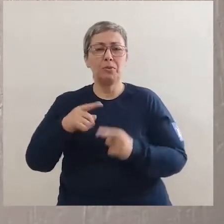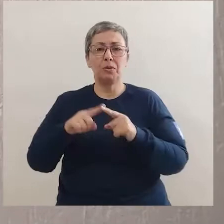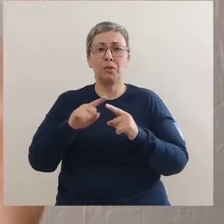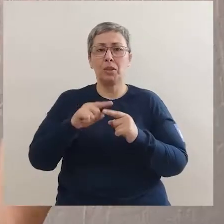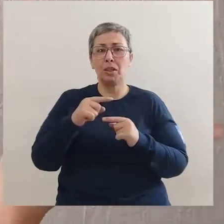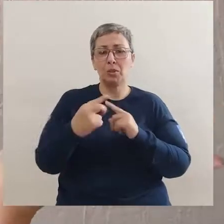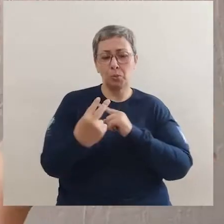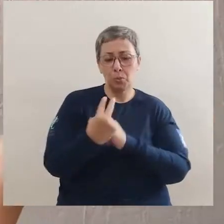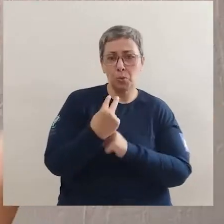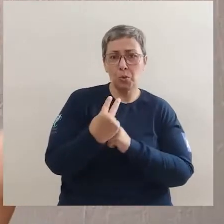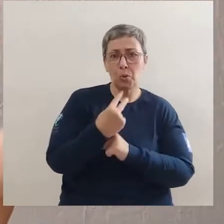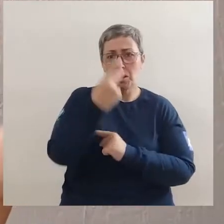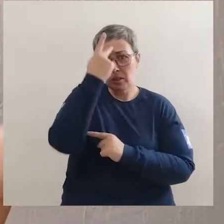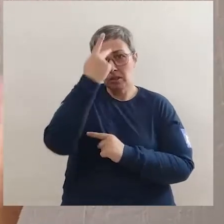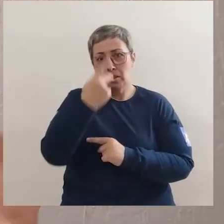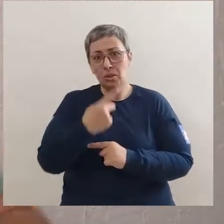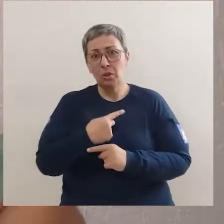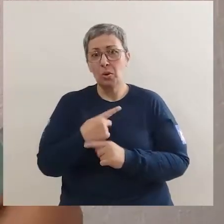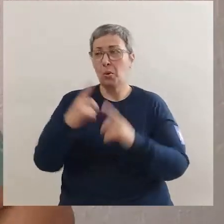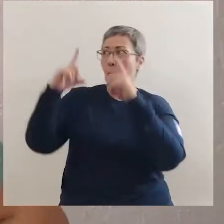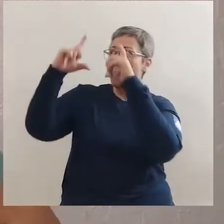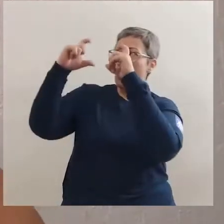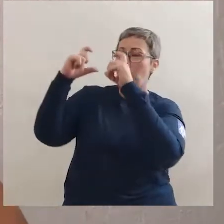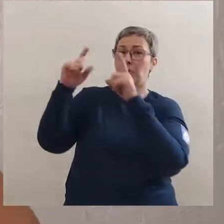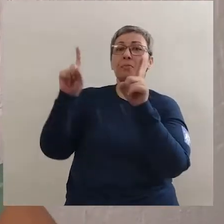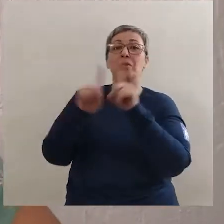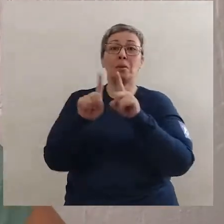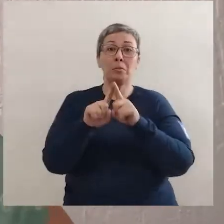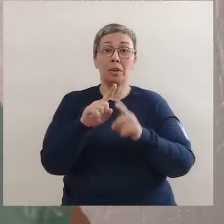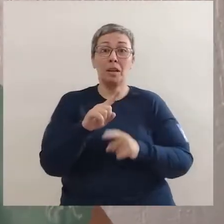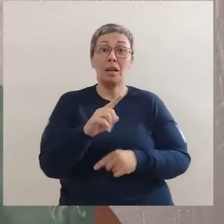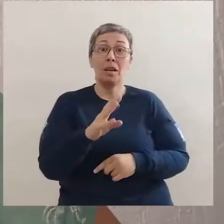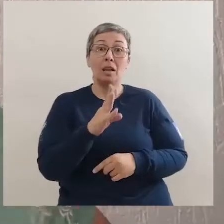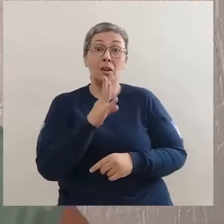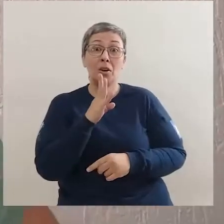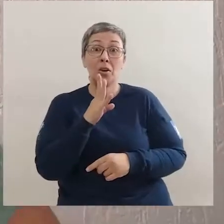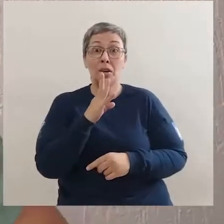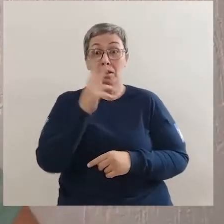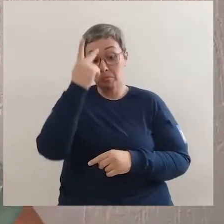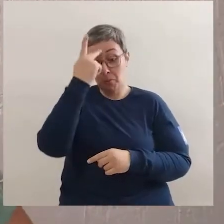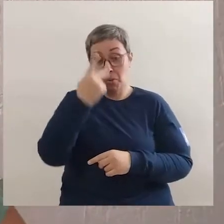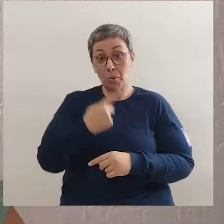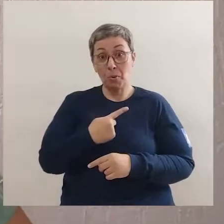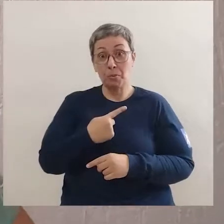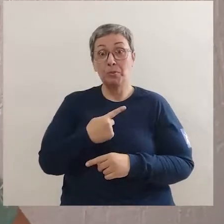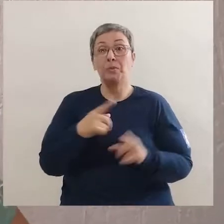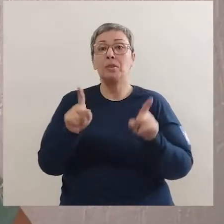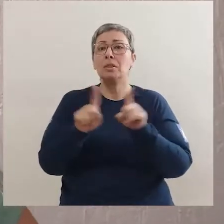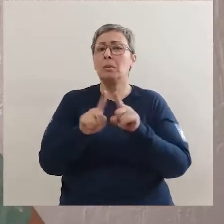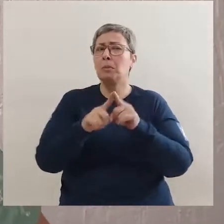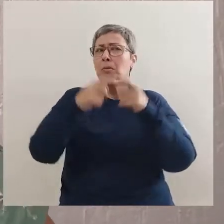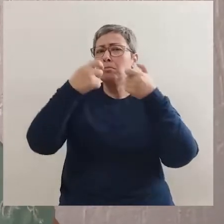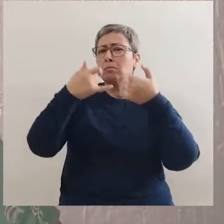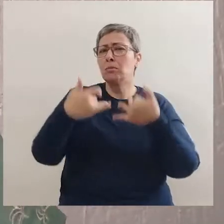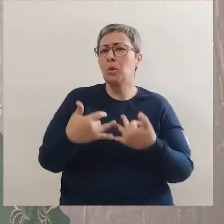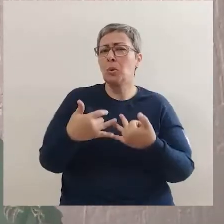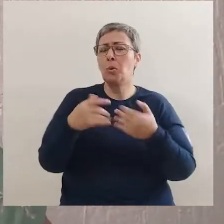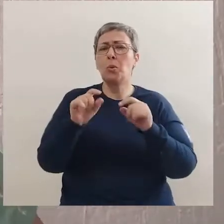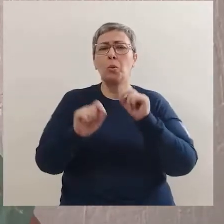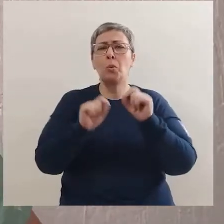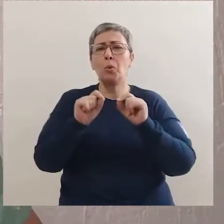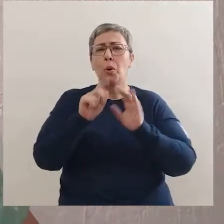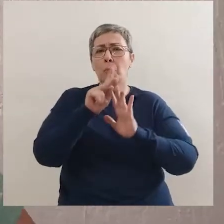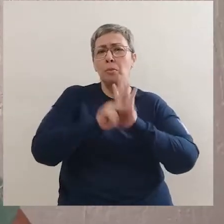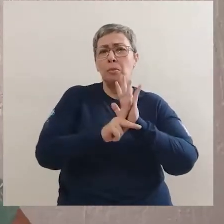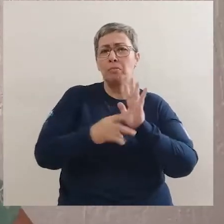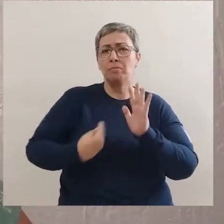autocuidado, autorretrato e autoconhecimento, não foi? A gente falou também sobre os projetos de